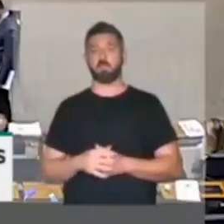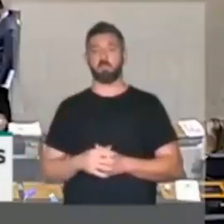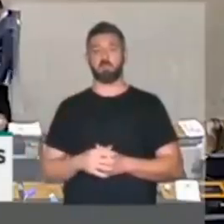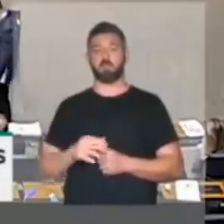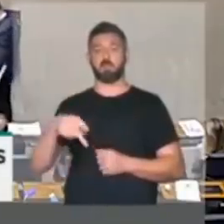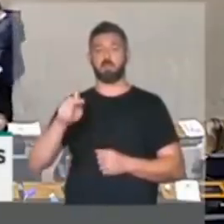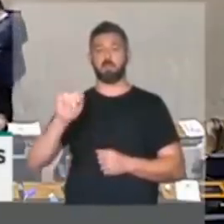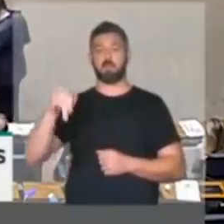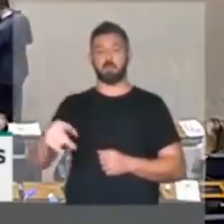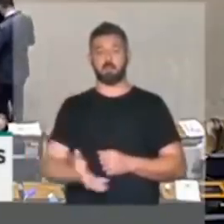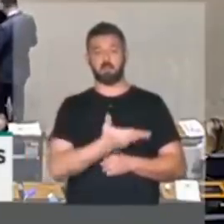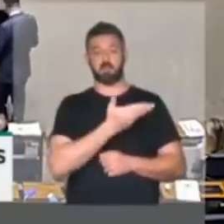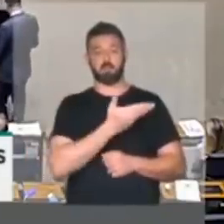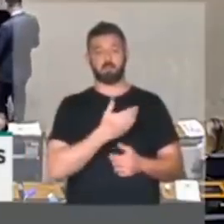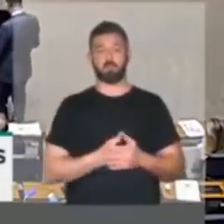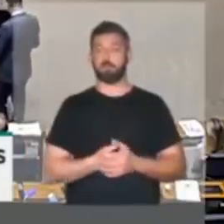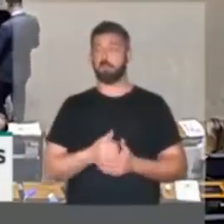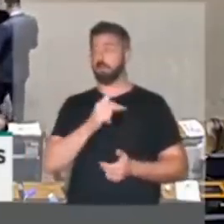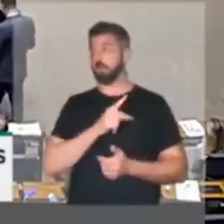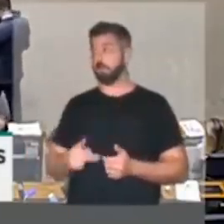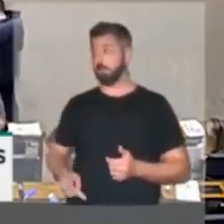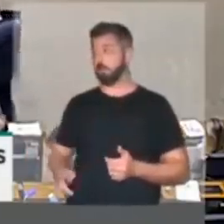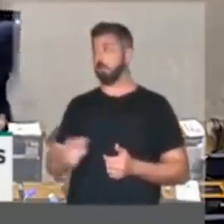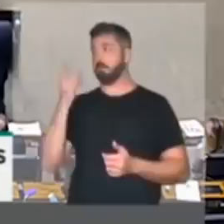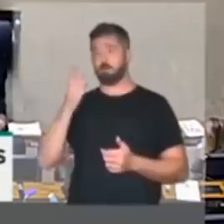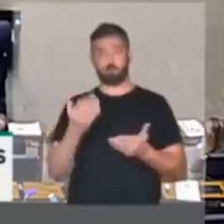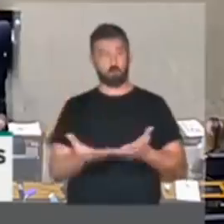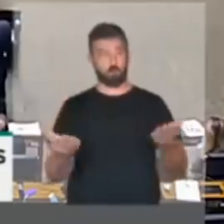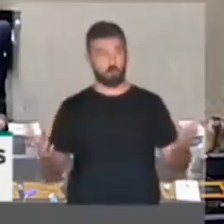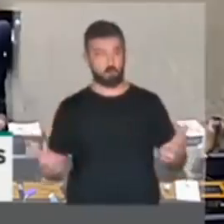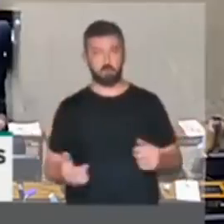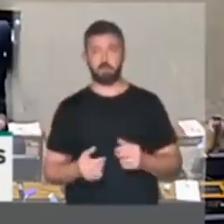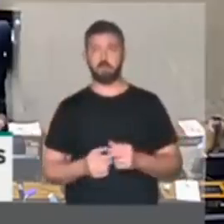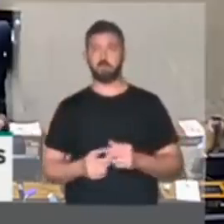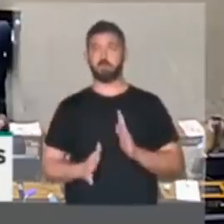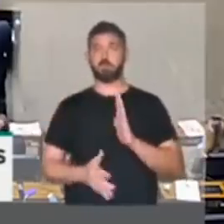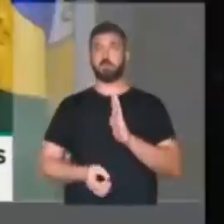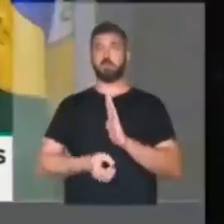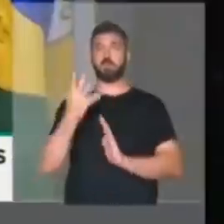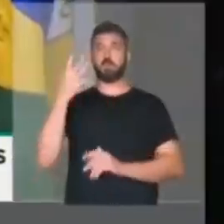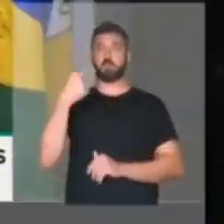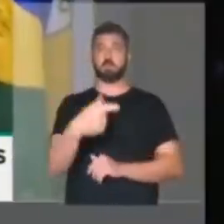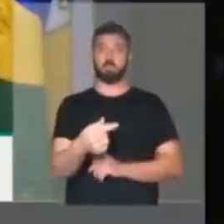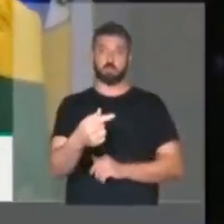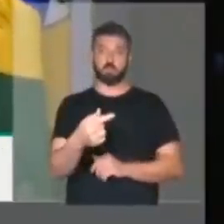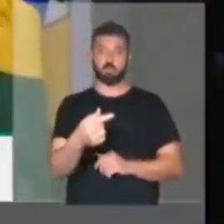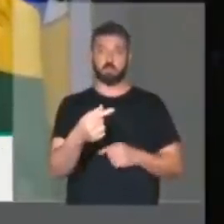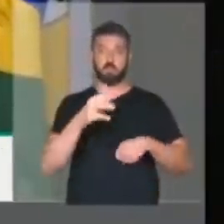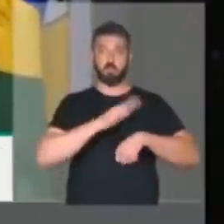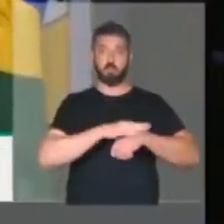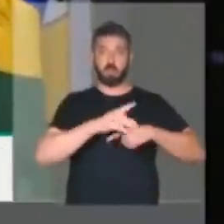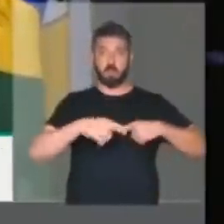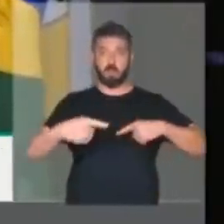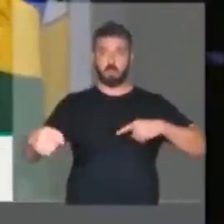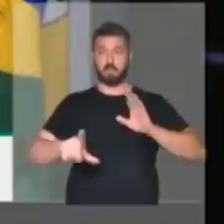Deputado Kim Kataguiri. Senhor presidente, senhores deputados, já é a sétima vez que nós estendemos esse prazo